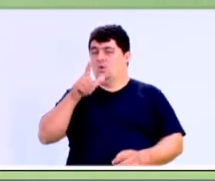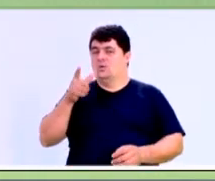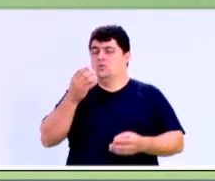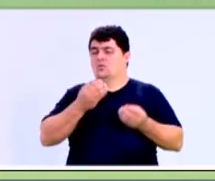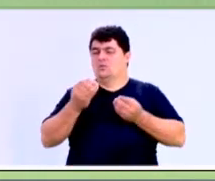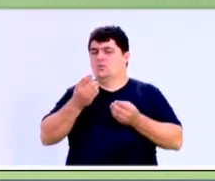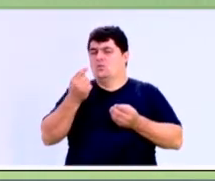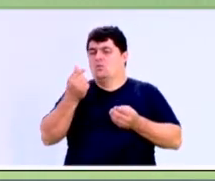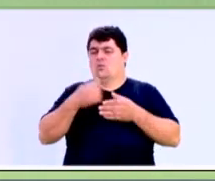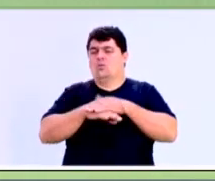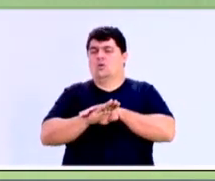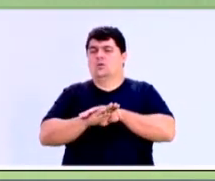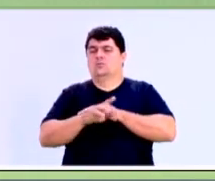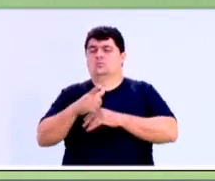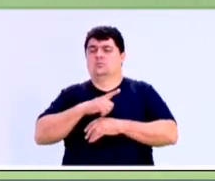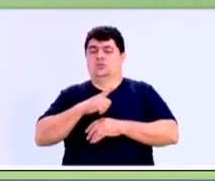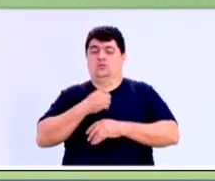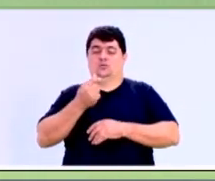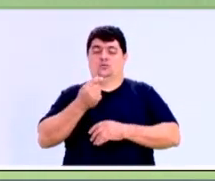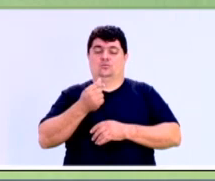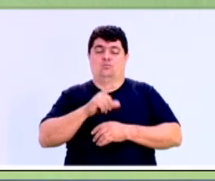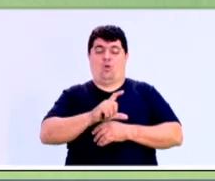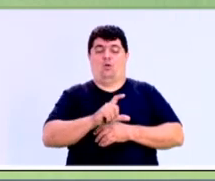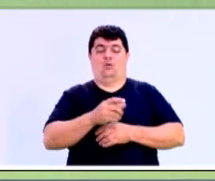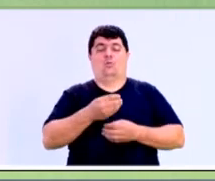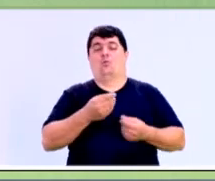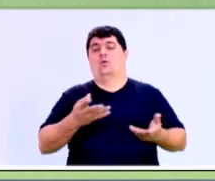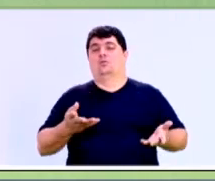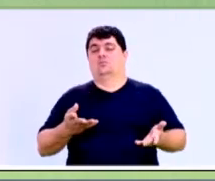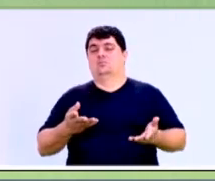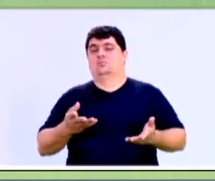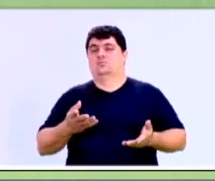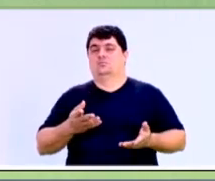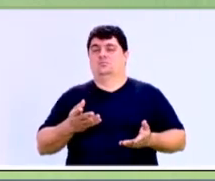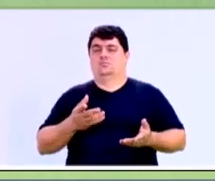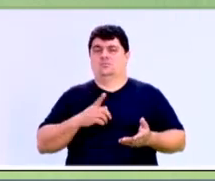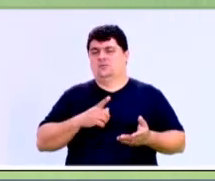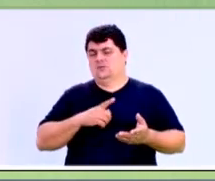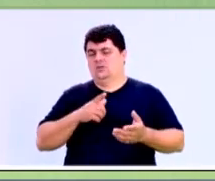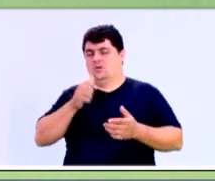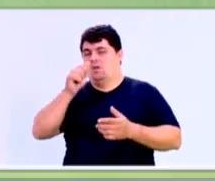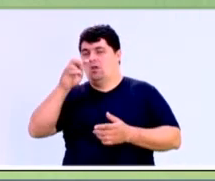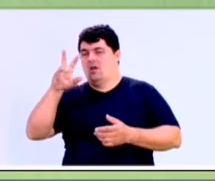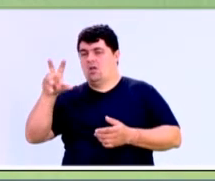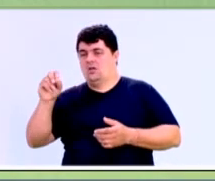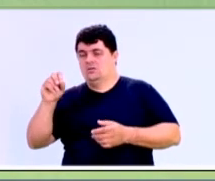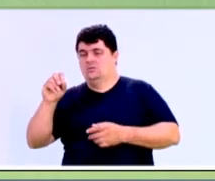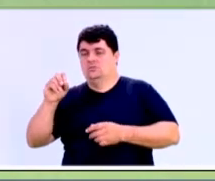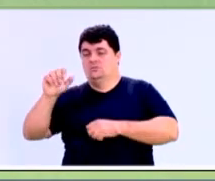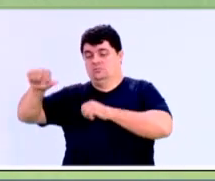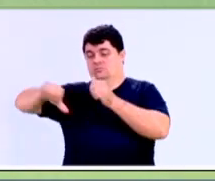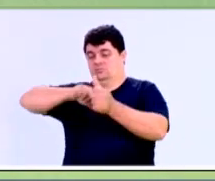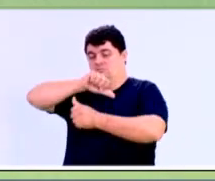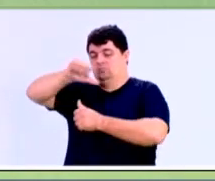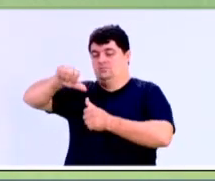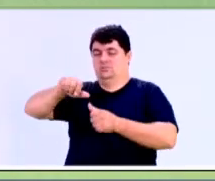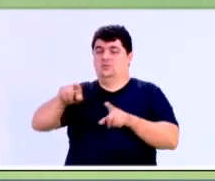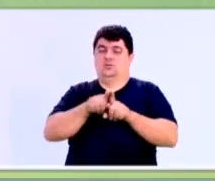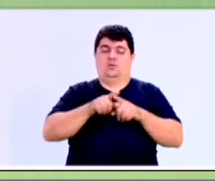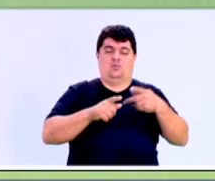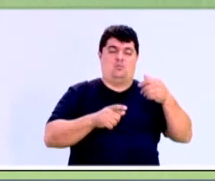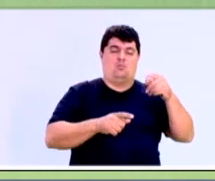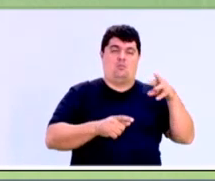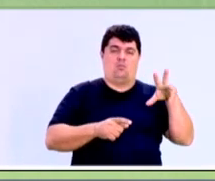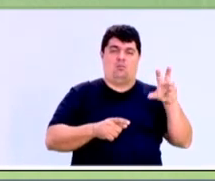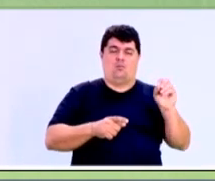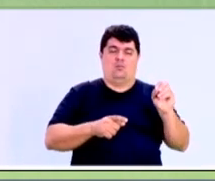eu tenho em caixa sobrando, né? Então, o saldo de tesouraria é a diferença entre o ativo circulante financeiro e o passivo